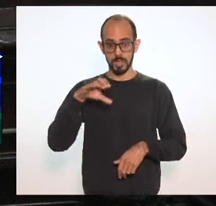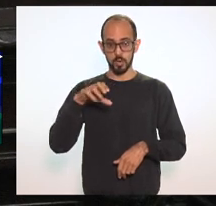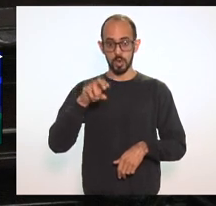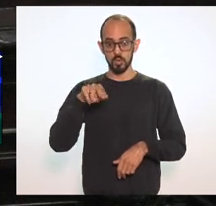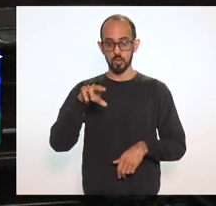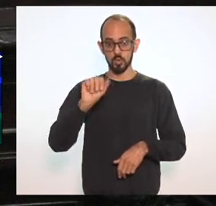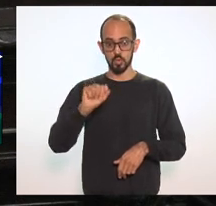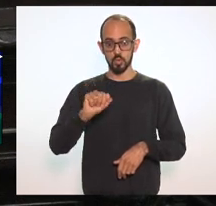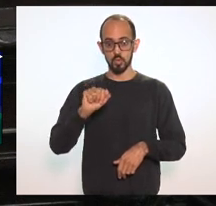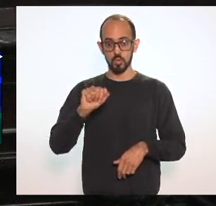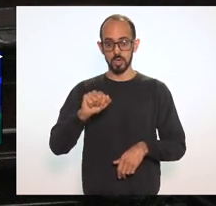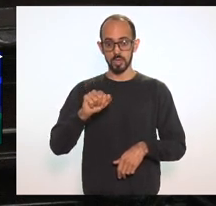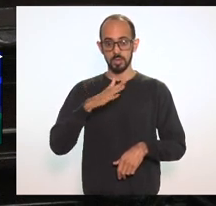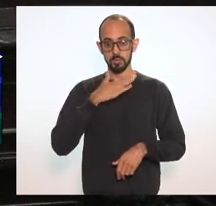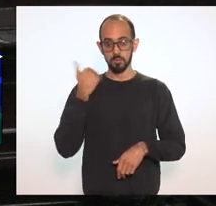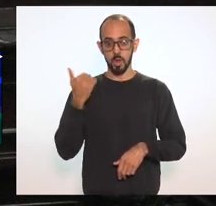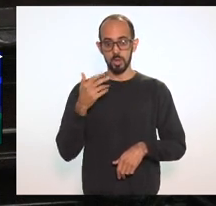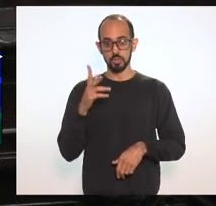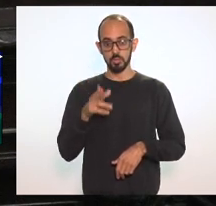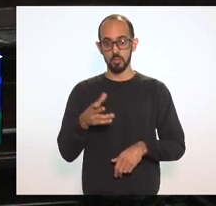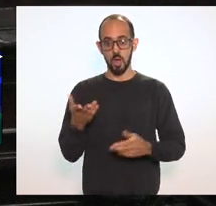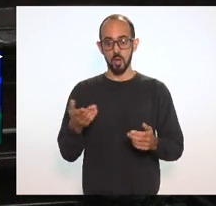tanta morte no município